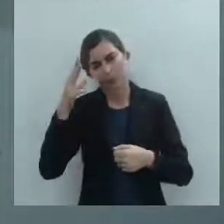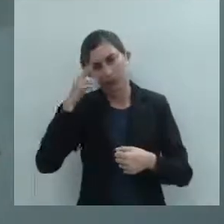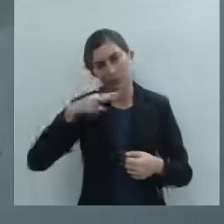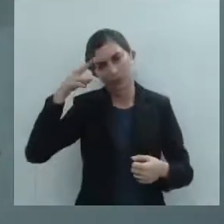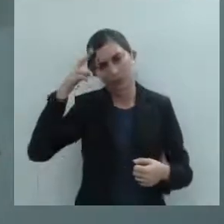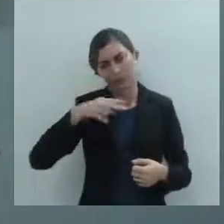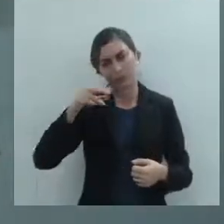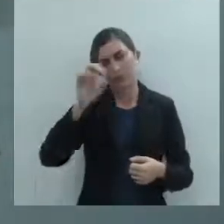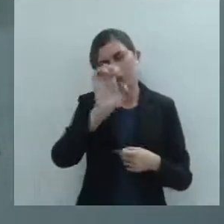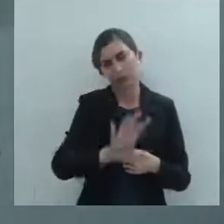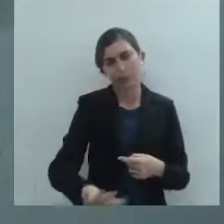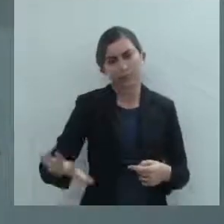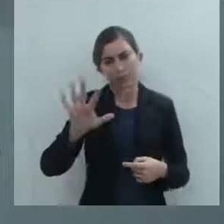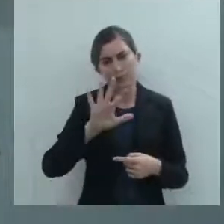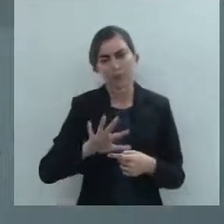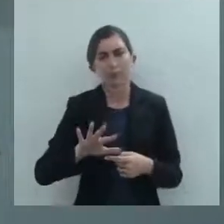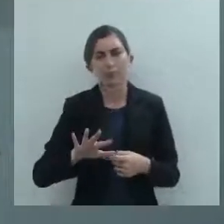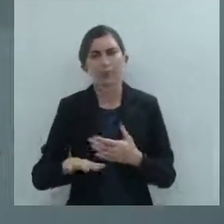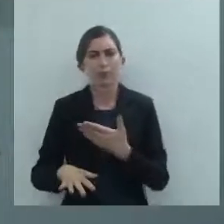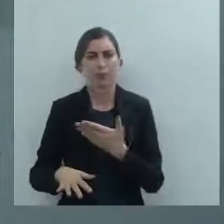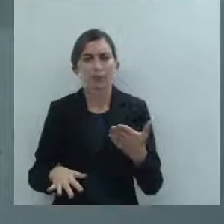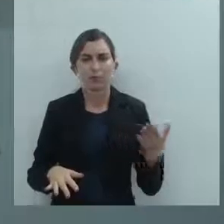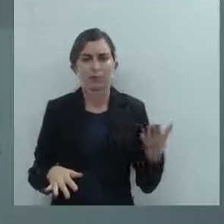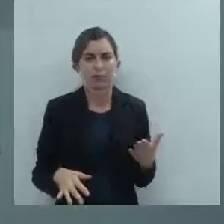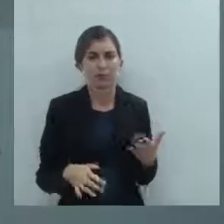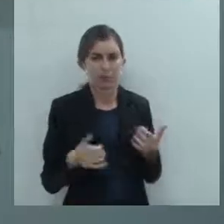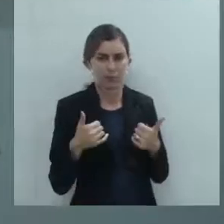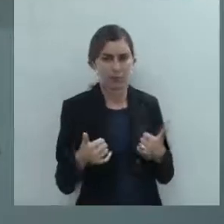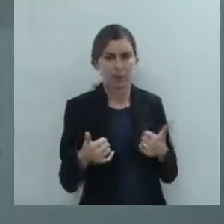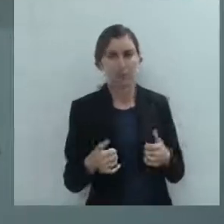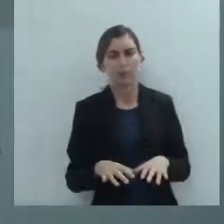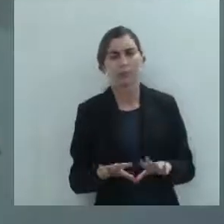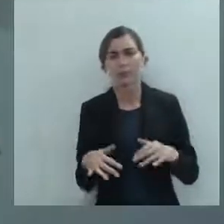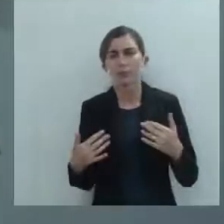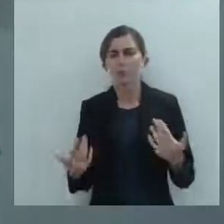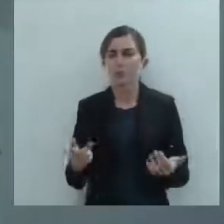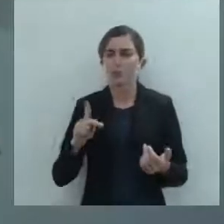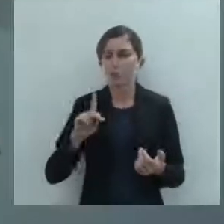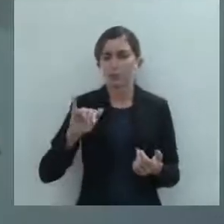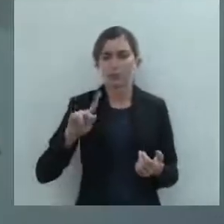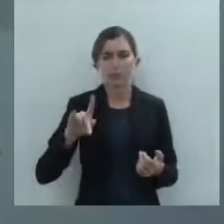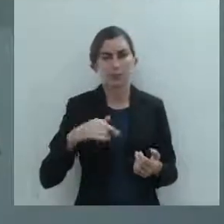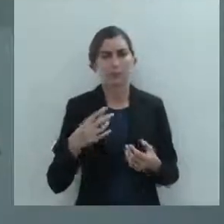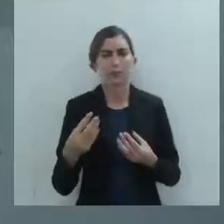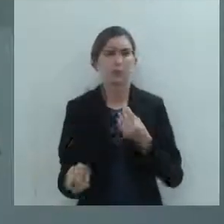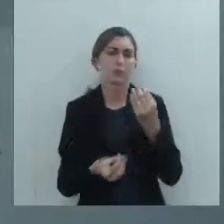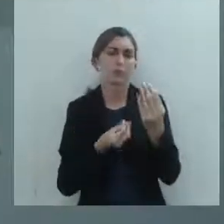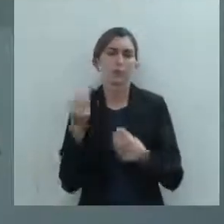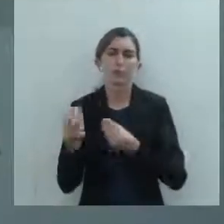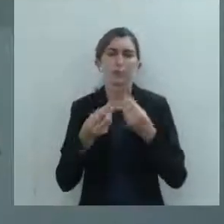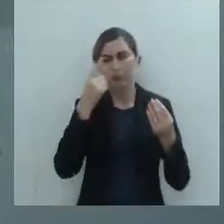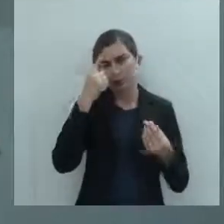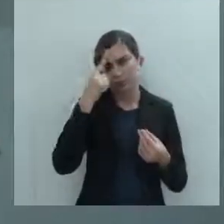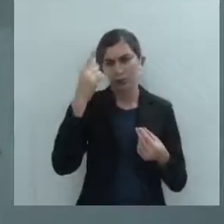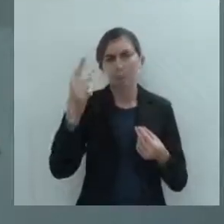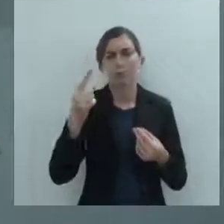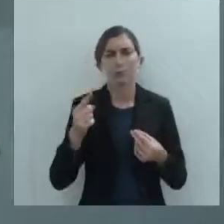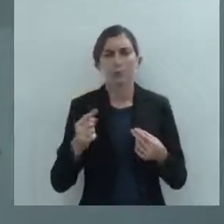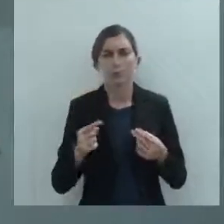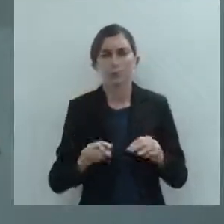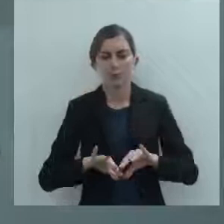história europeia show então Pimpão como é que se teve a ideia de